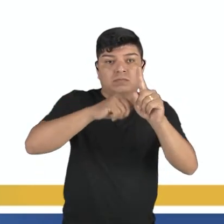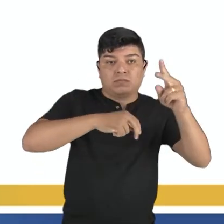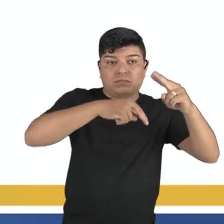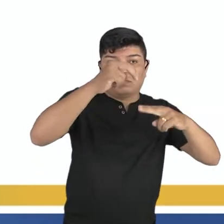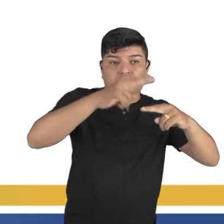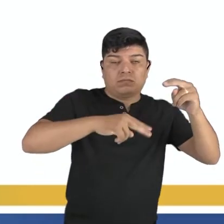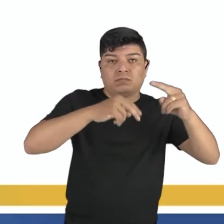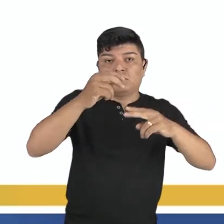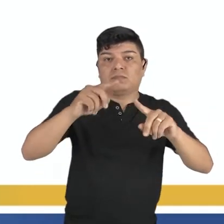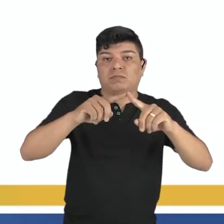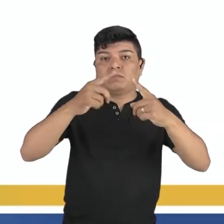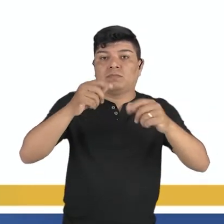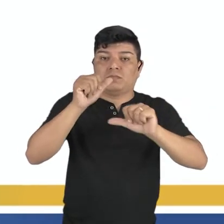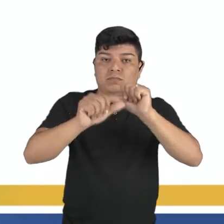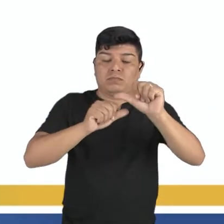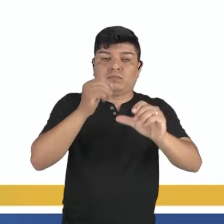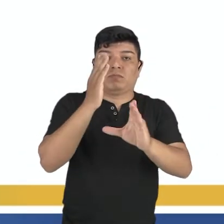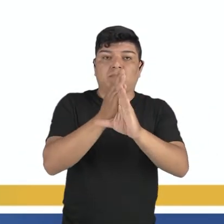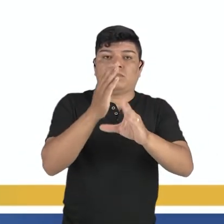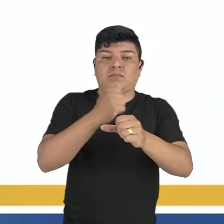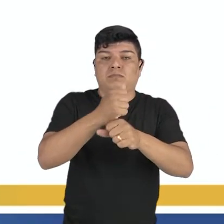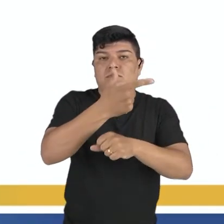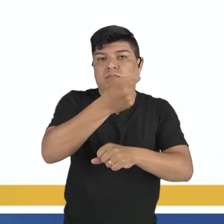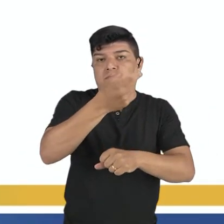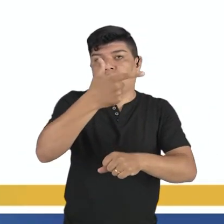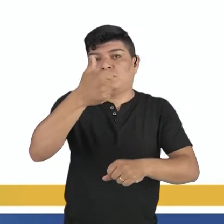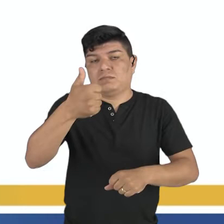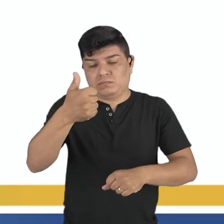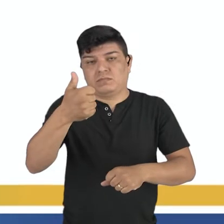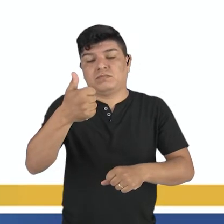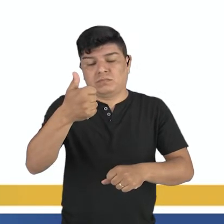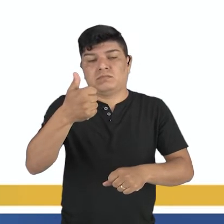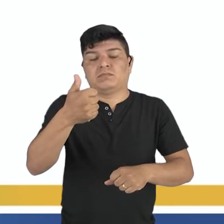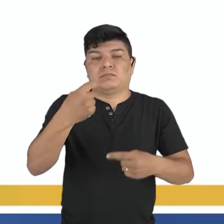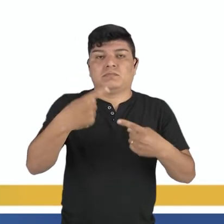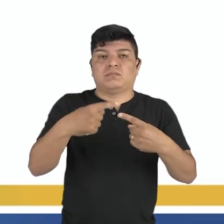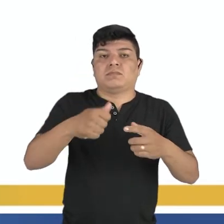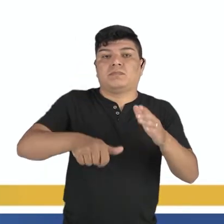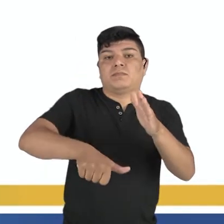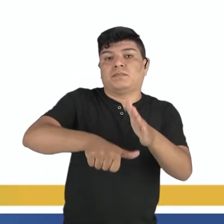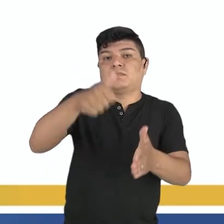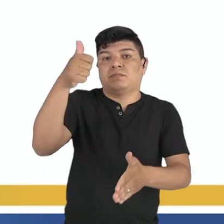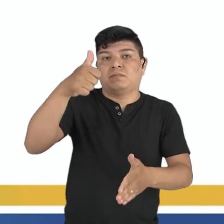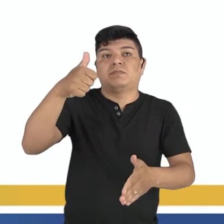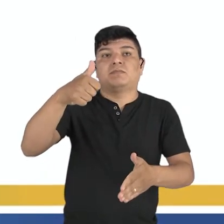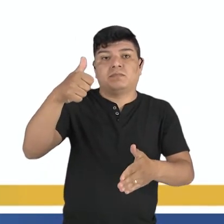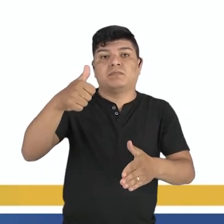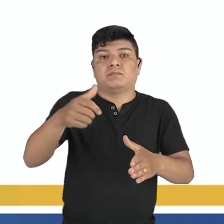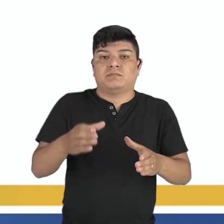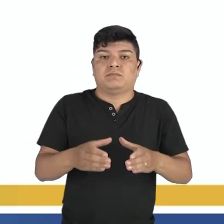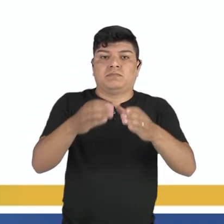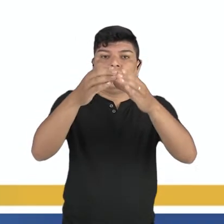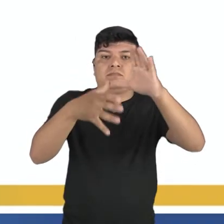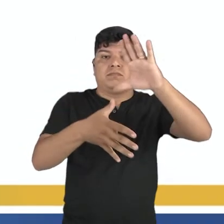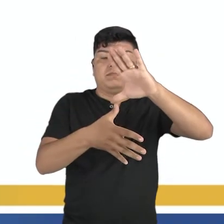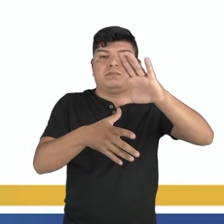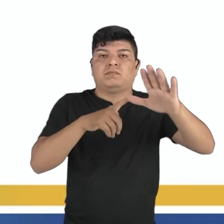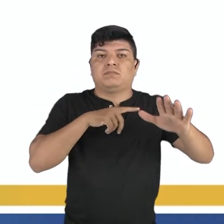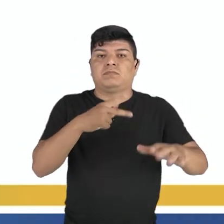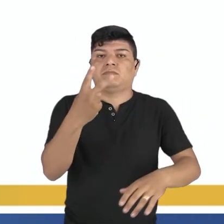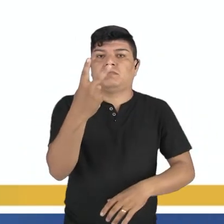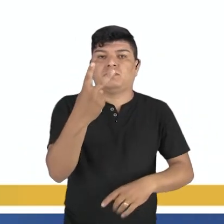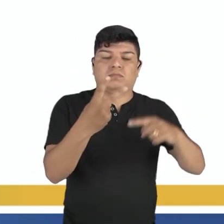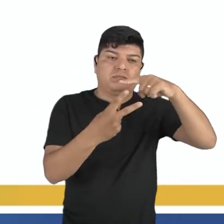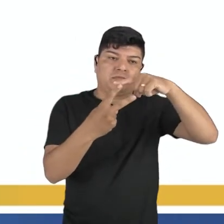foi adiada para este ano por causa da pandemia. Seria a primeira vez que o torneio teria 2